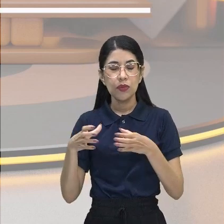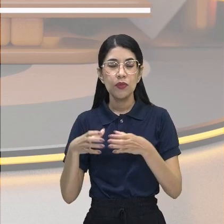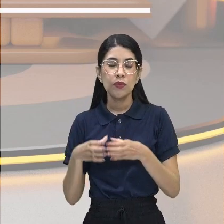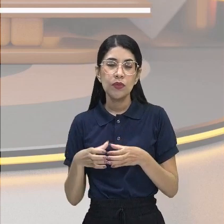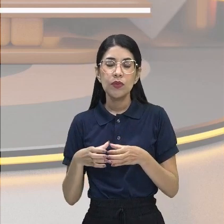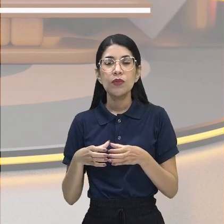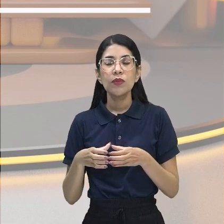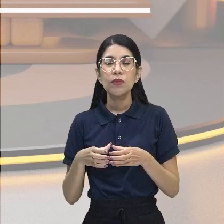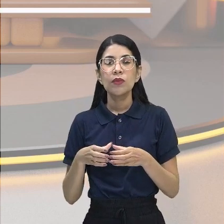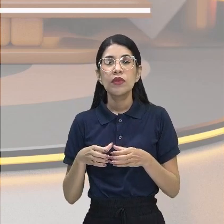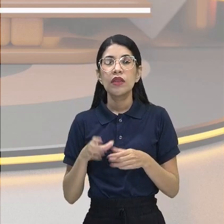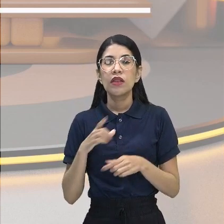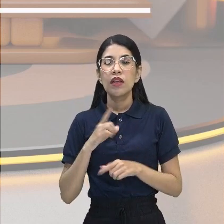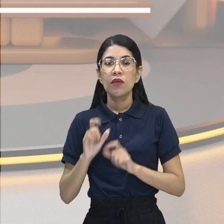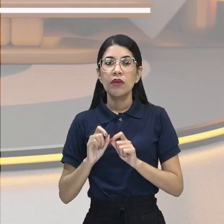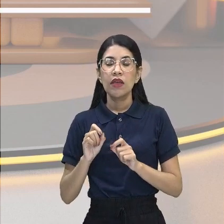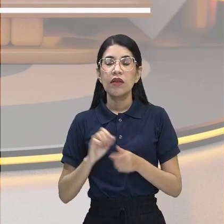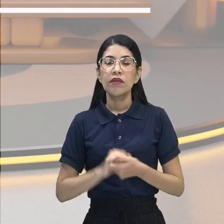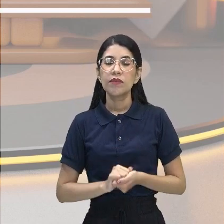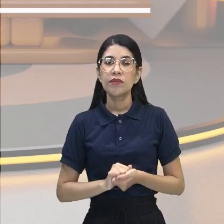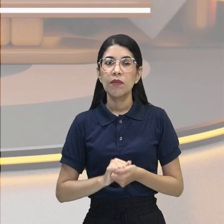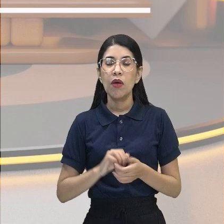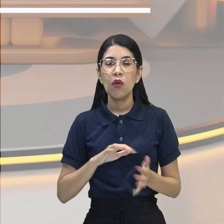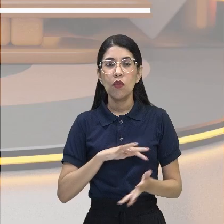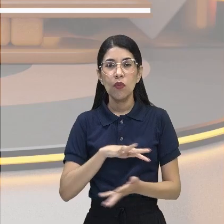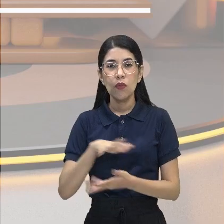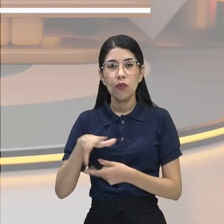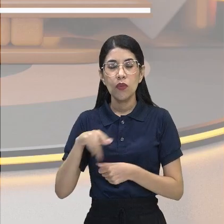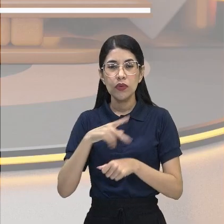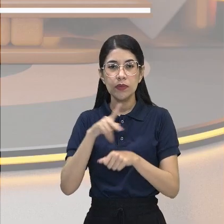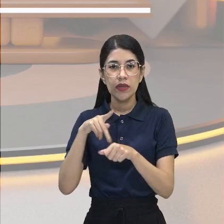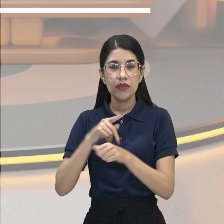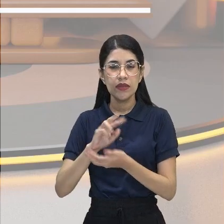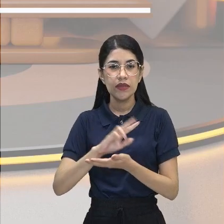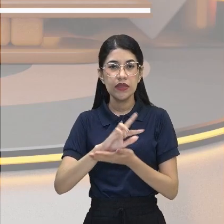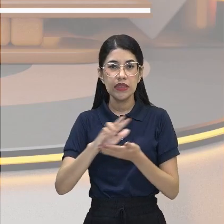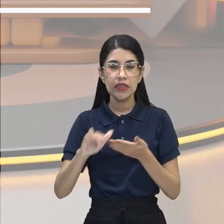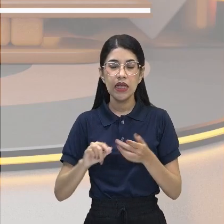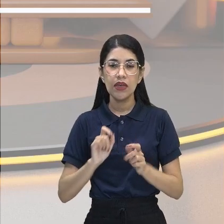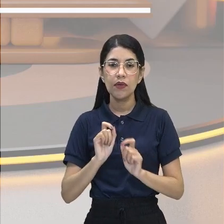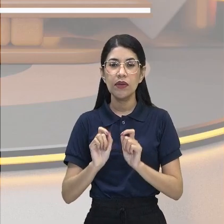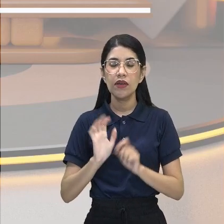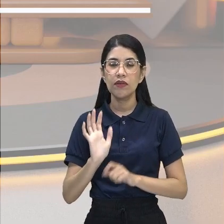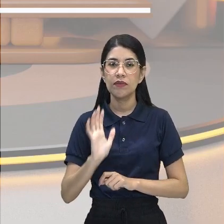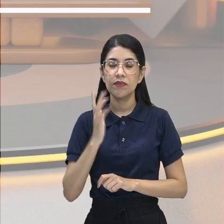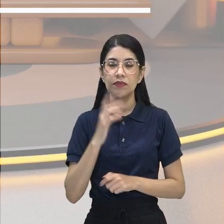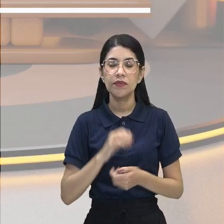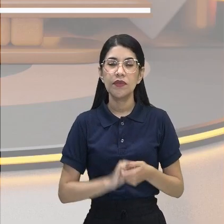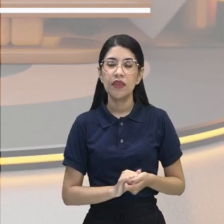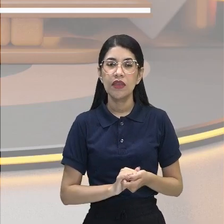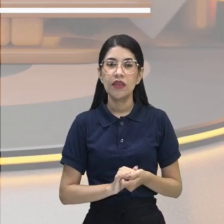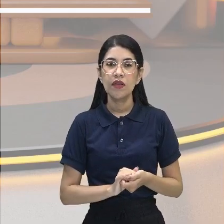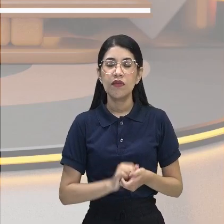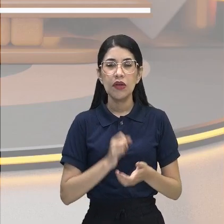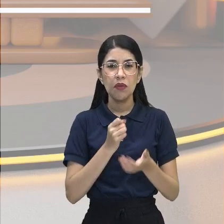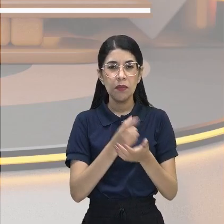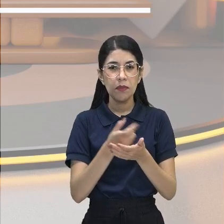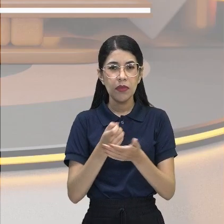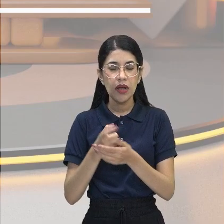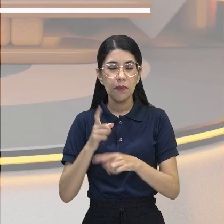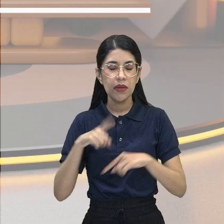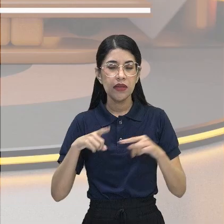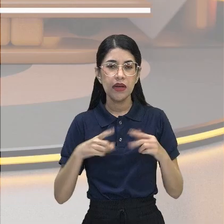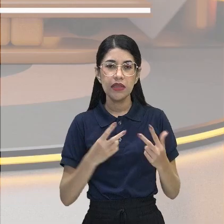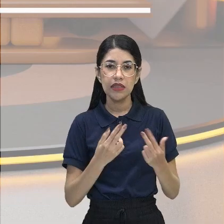tem ali a mundialização dessa sociedade de consumo, onde a gente passa a consumir os mesmos produtos de uma forma